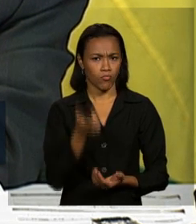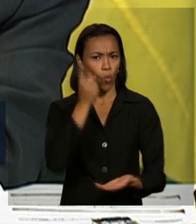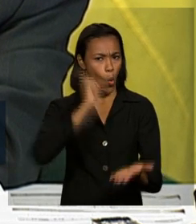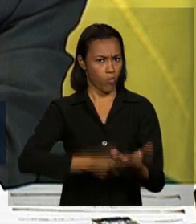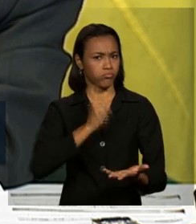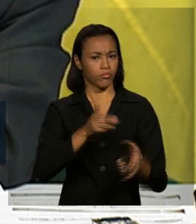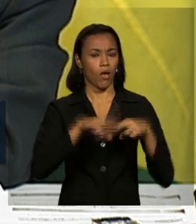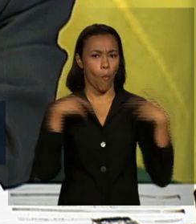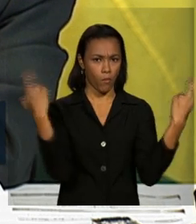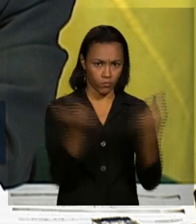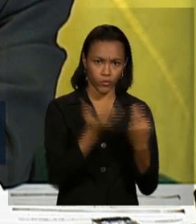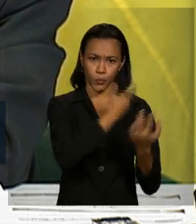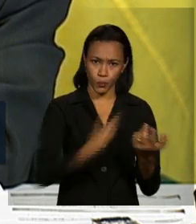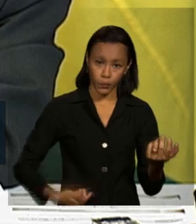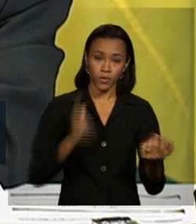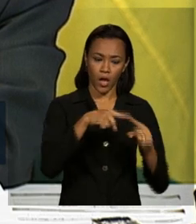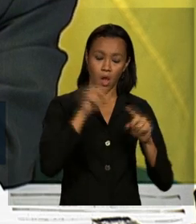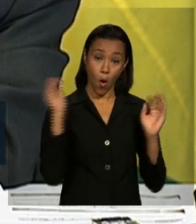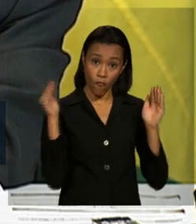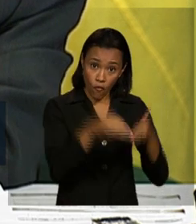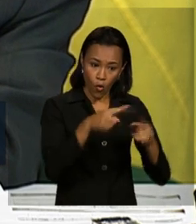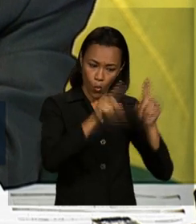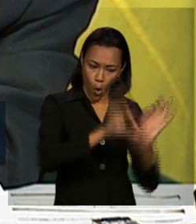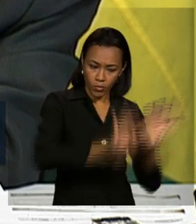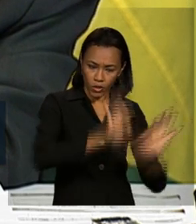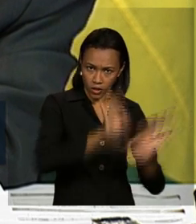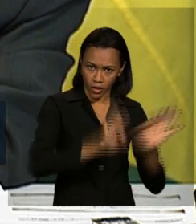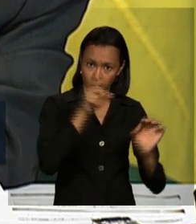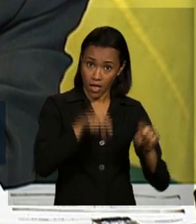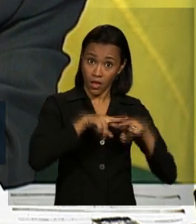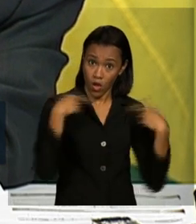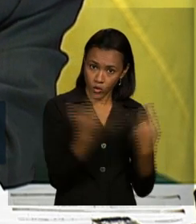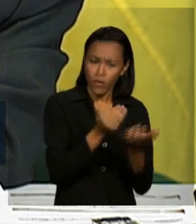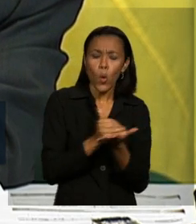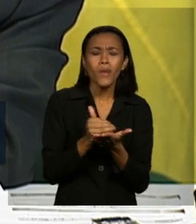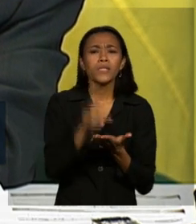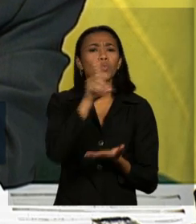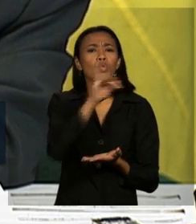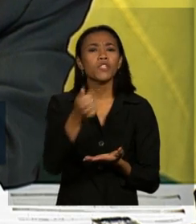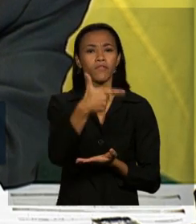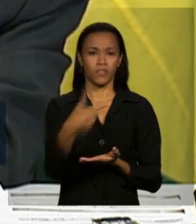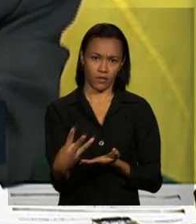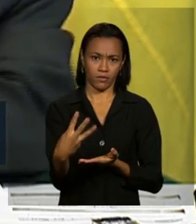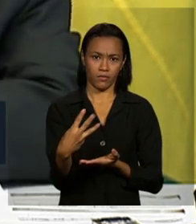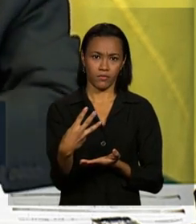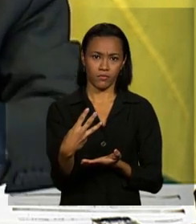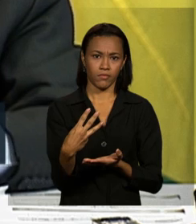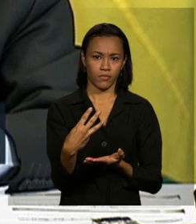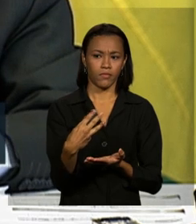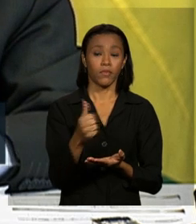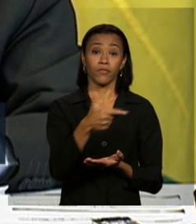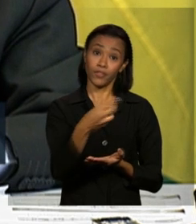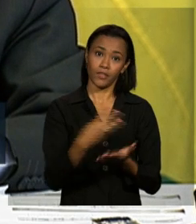pública relacionado ao projeto do trem cuja audiência pública começa agora no dia 23 né Bernard